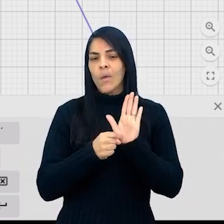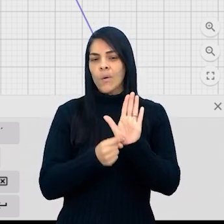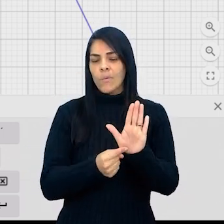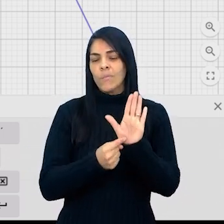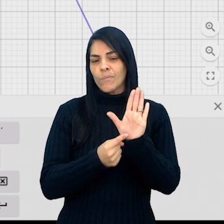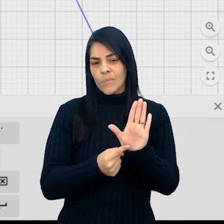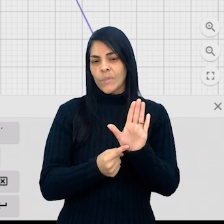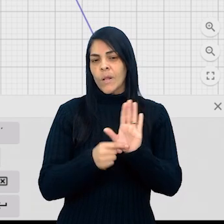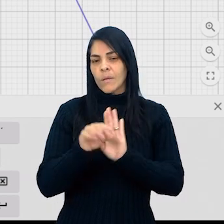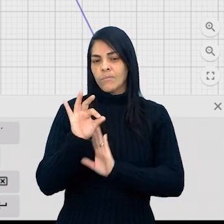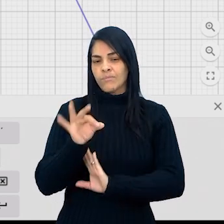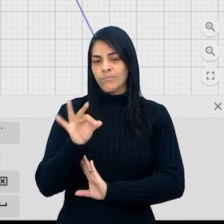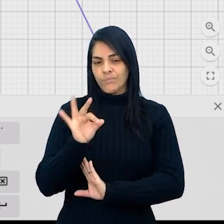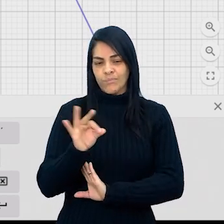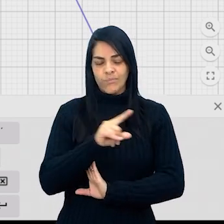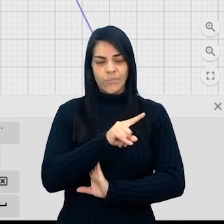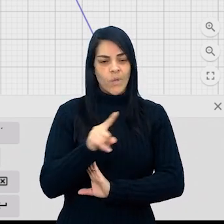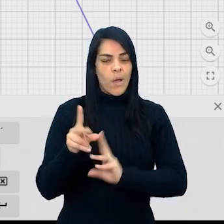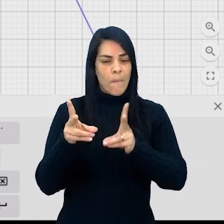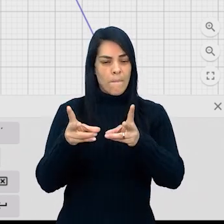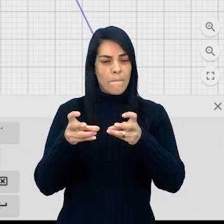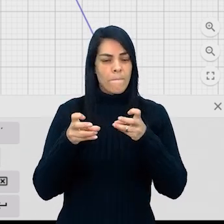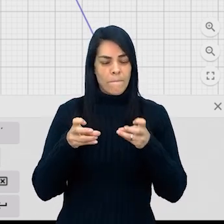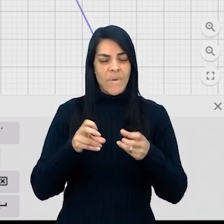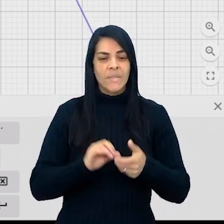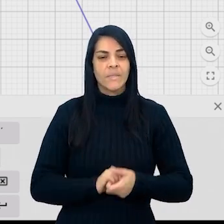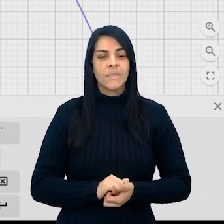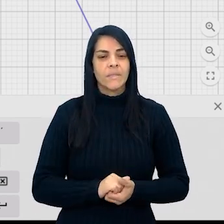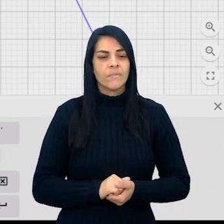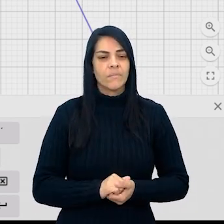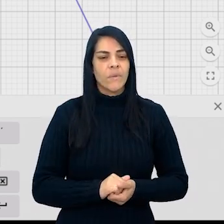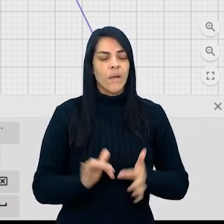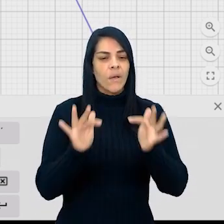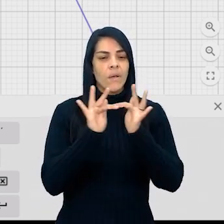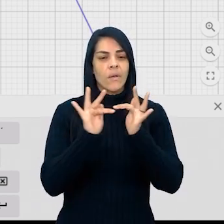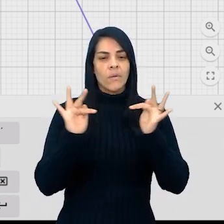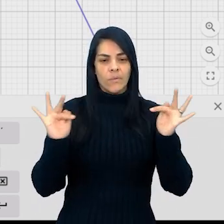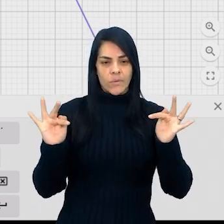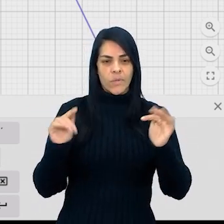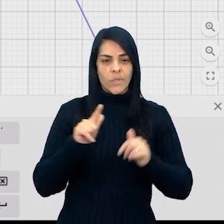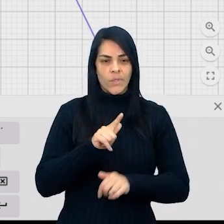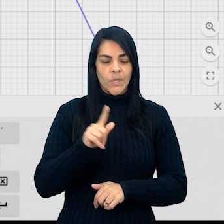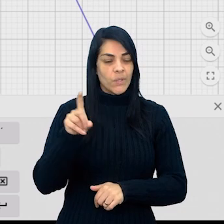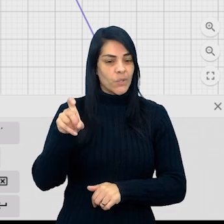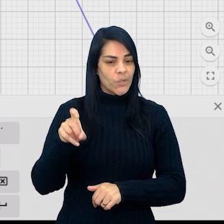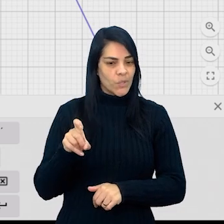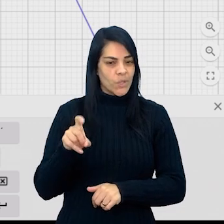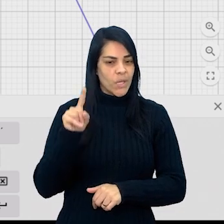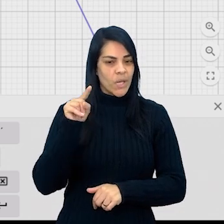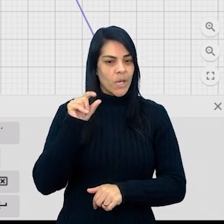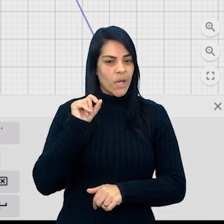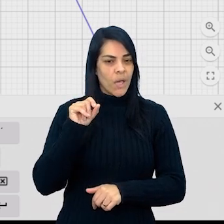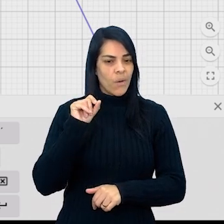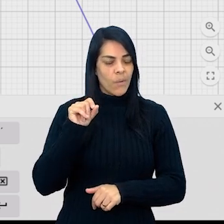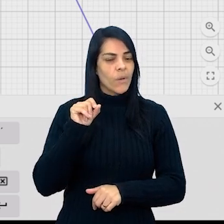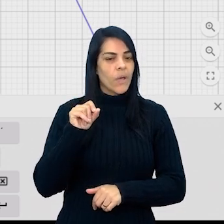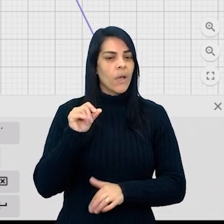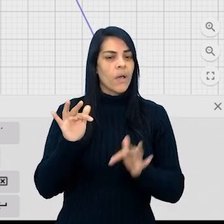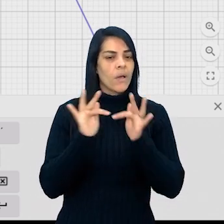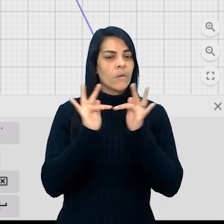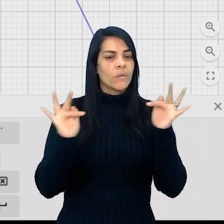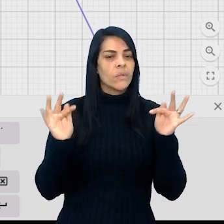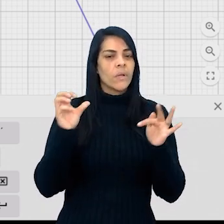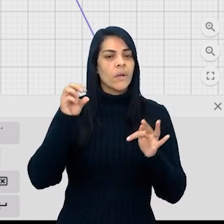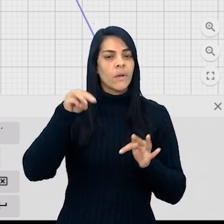mostrar isso. Perfeito. Percebam que está a função g de x, que é a função